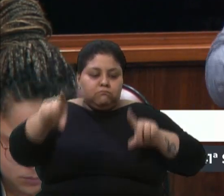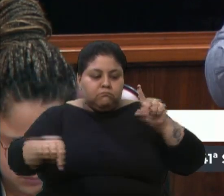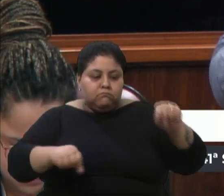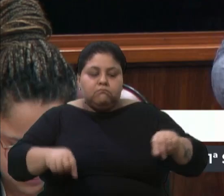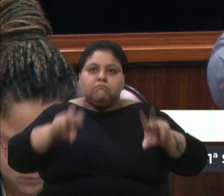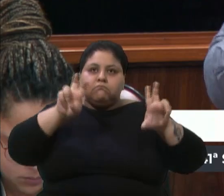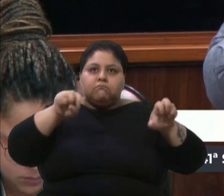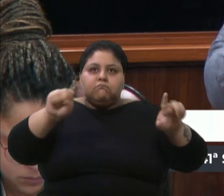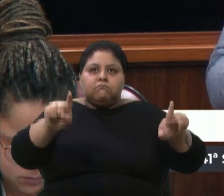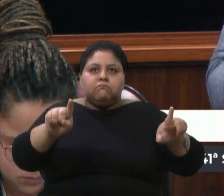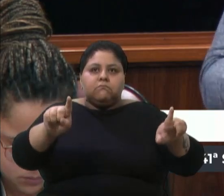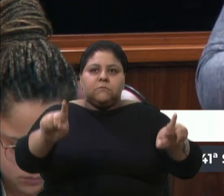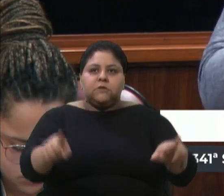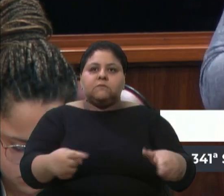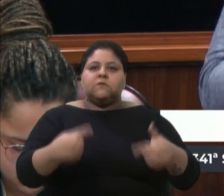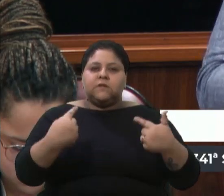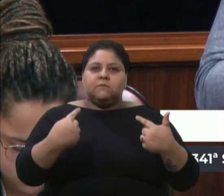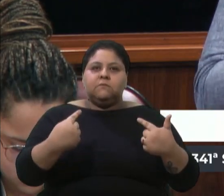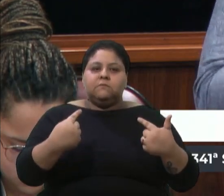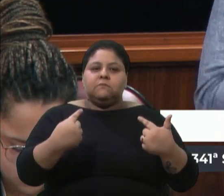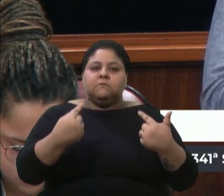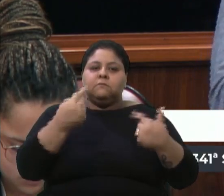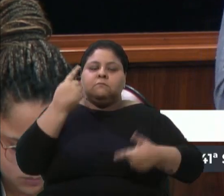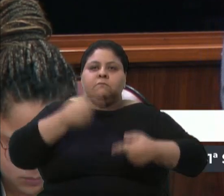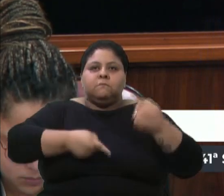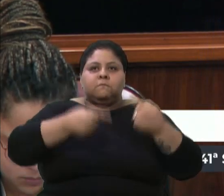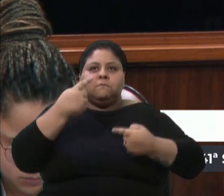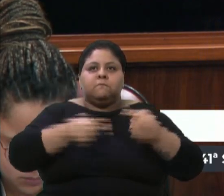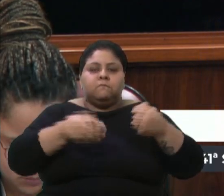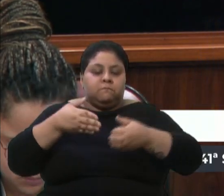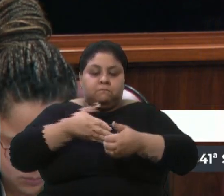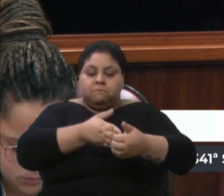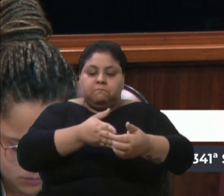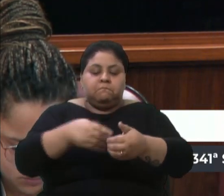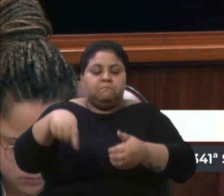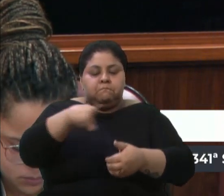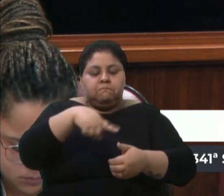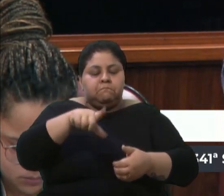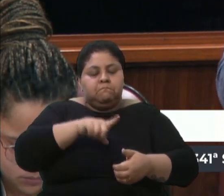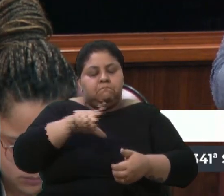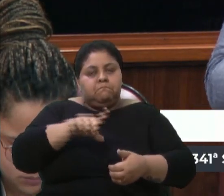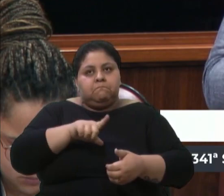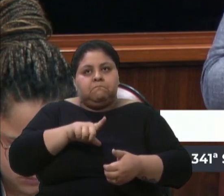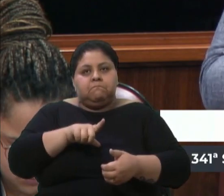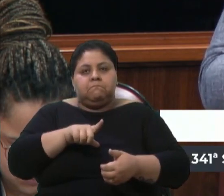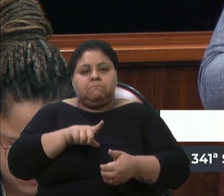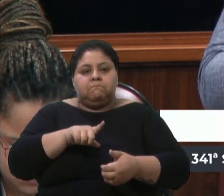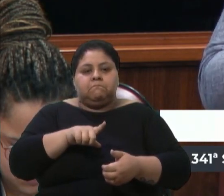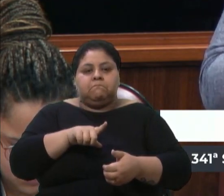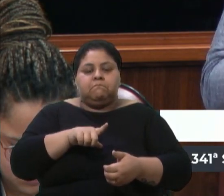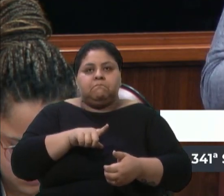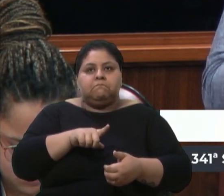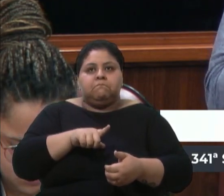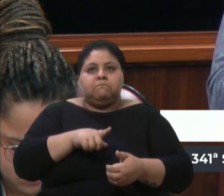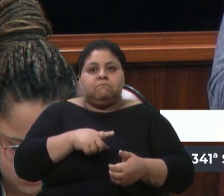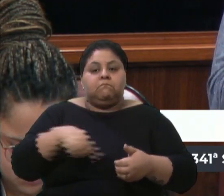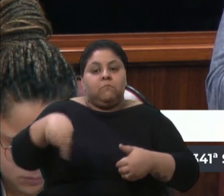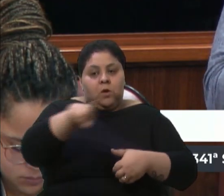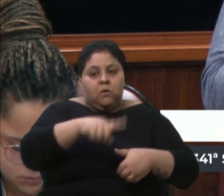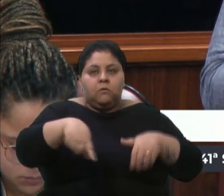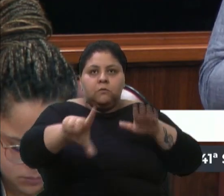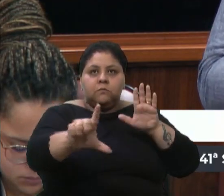talvez muitos dos colegas e das pessoas que nos acompanham não temos. A nossa legislação e a